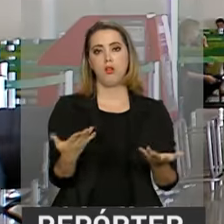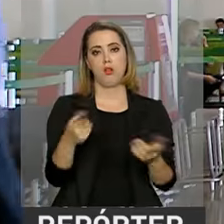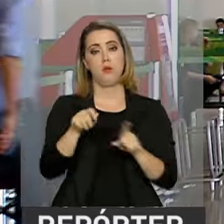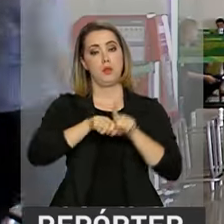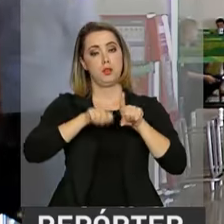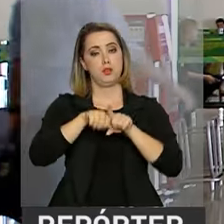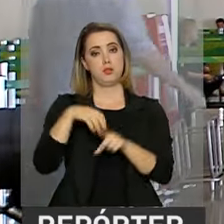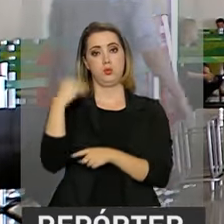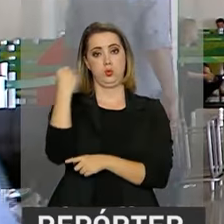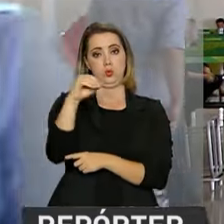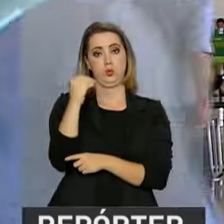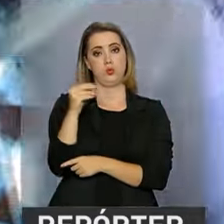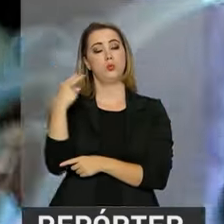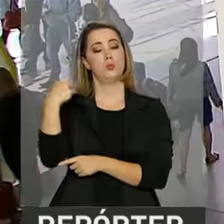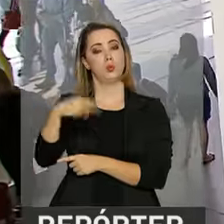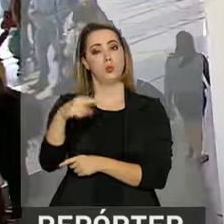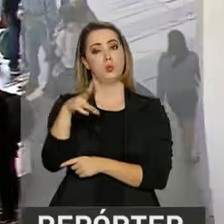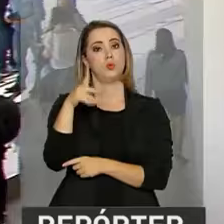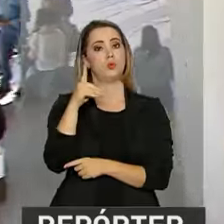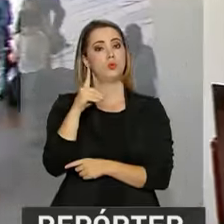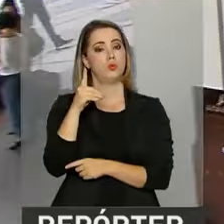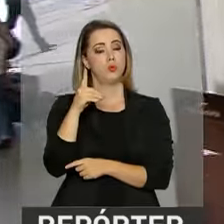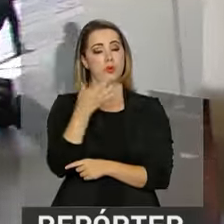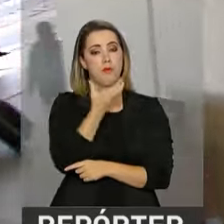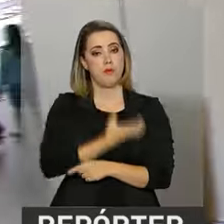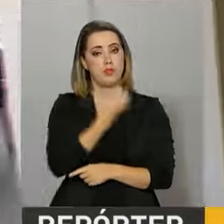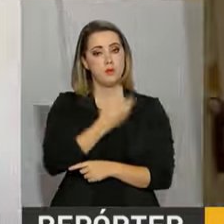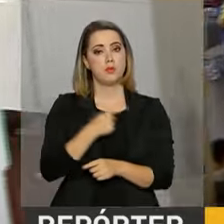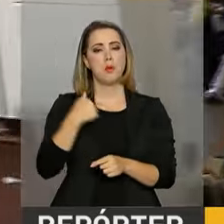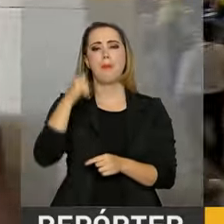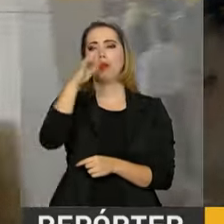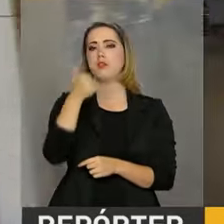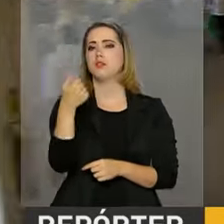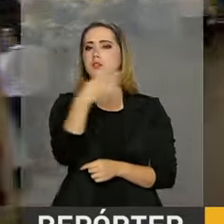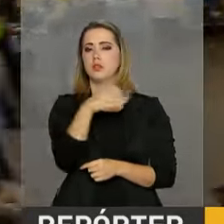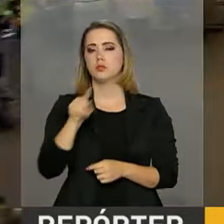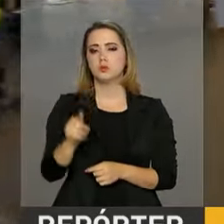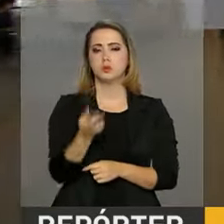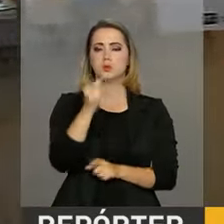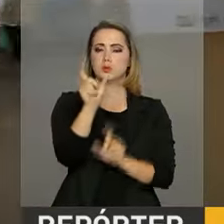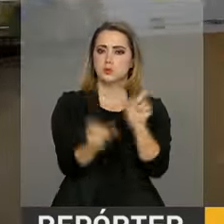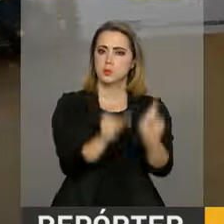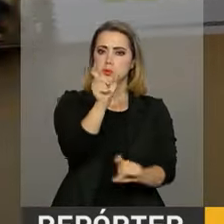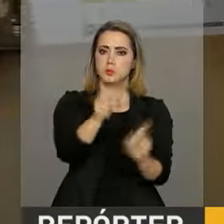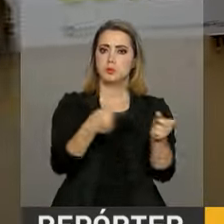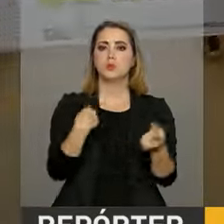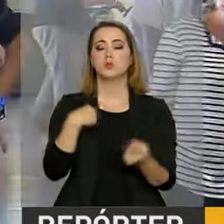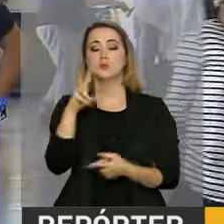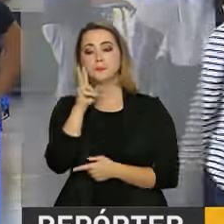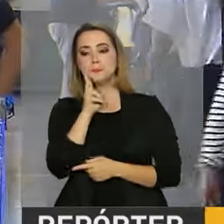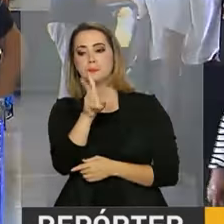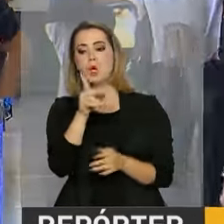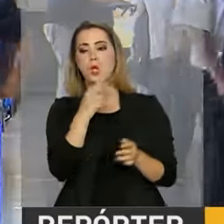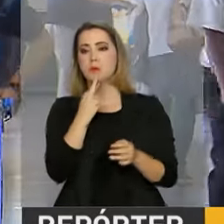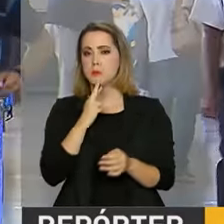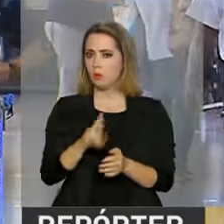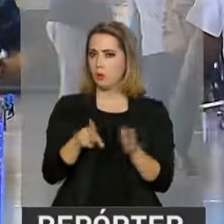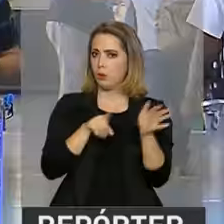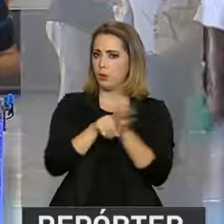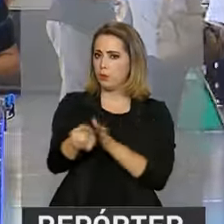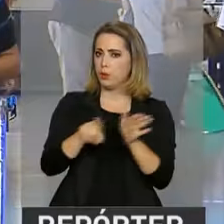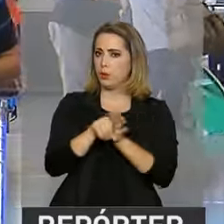e dezembro de 2016, mais de 14 mil viajantes avaliaram itens como infraestrutura,